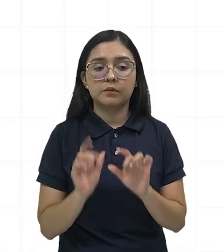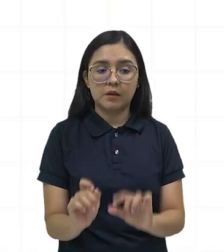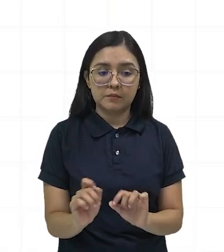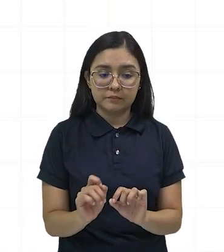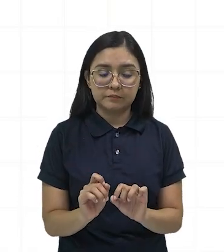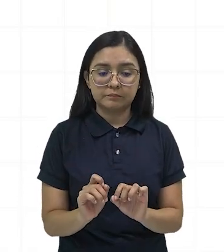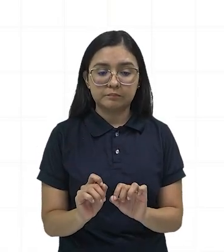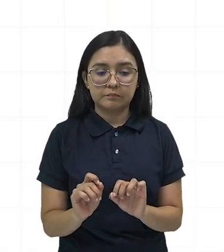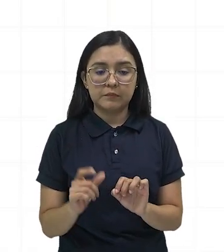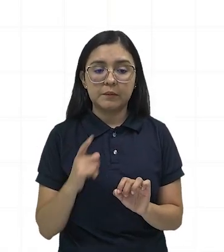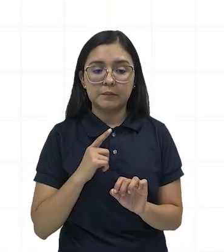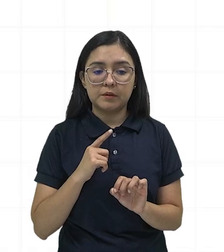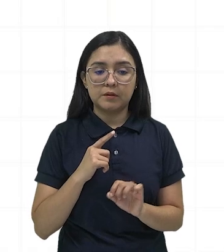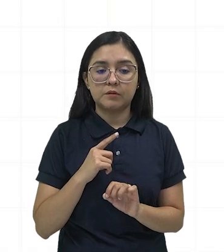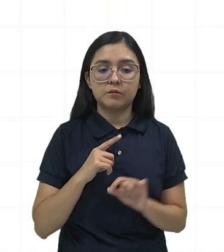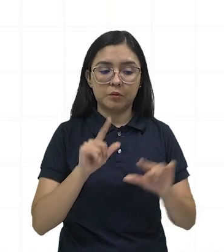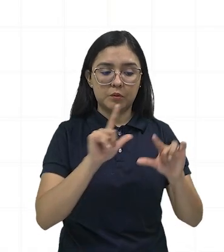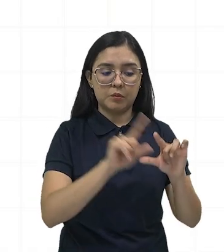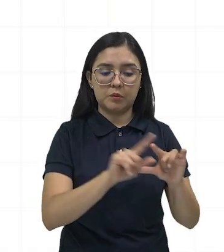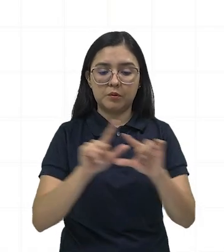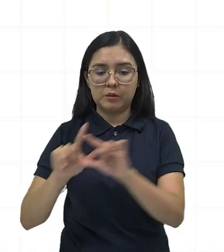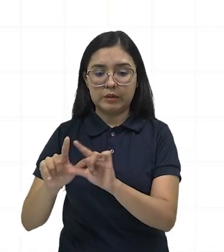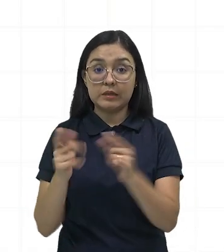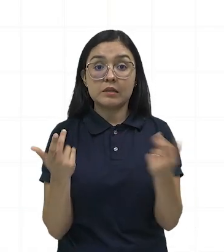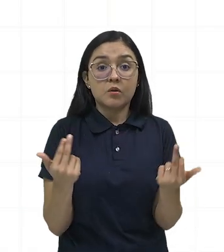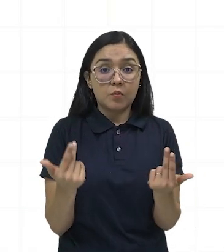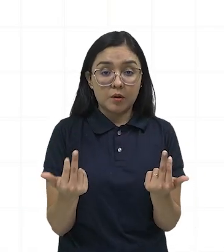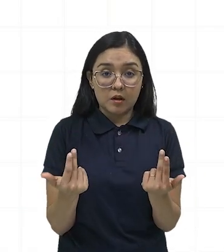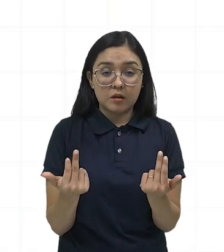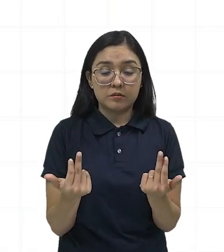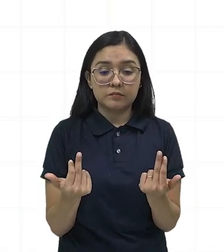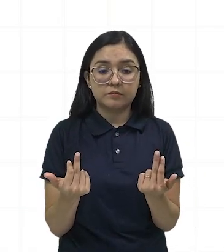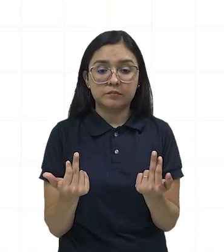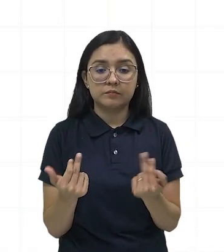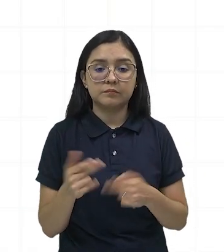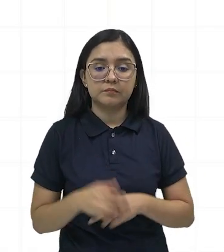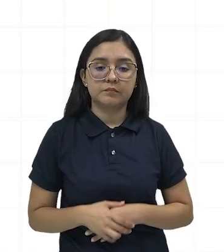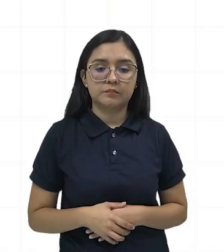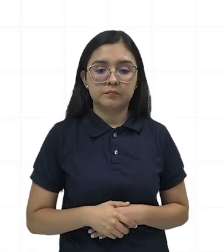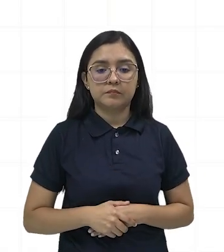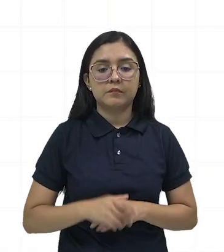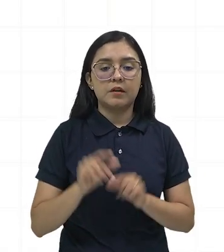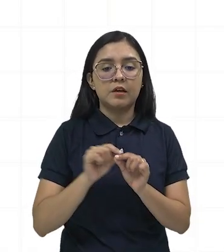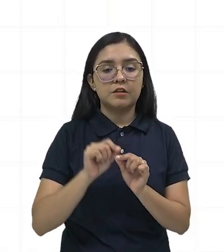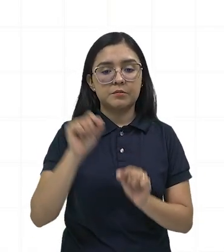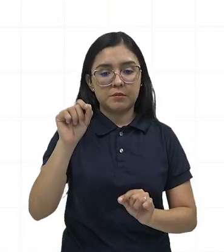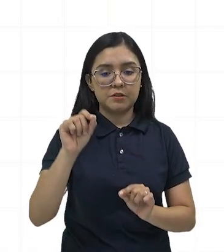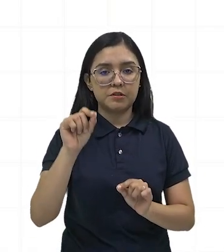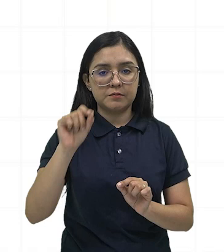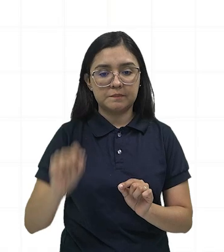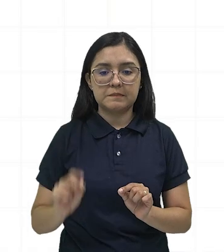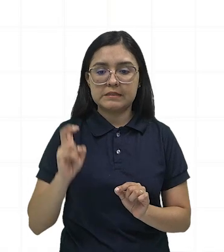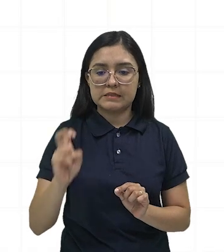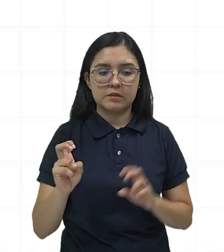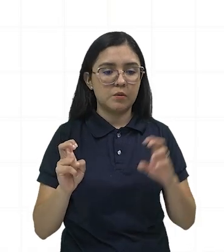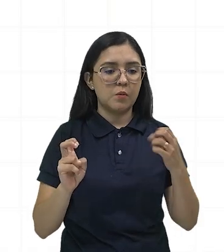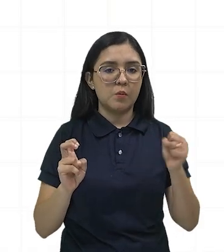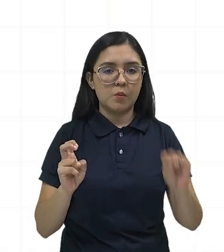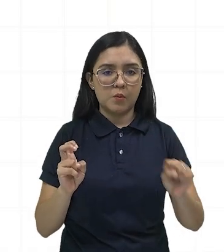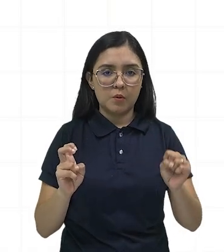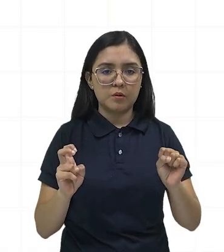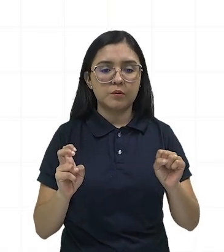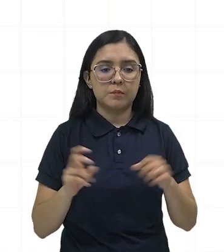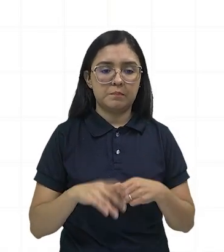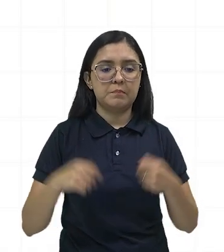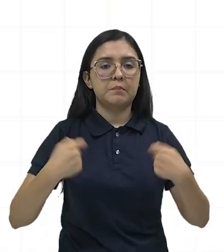Mas, para que eles sejam triângulos congruentes, essas medidas aqui, né, ó,